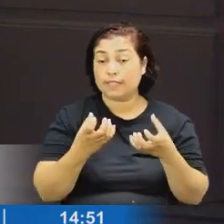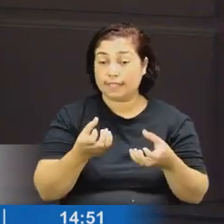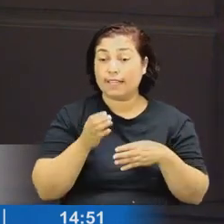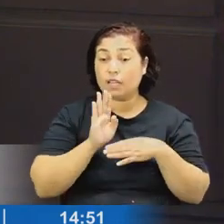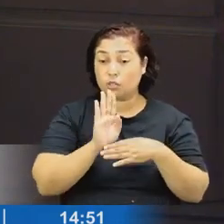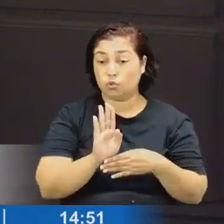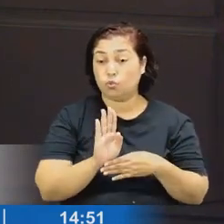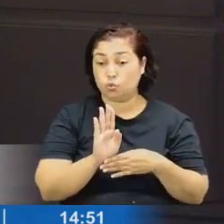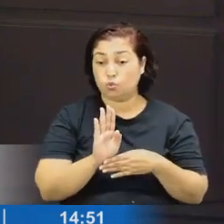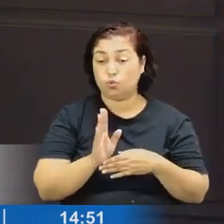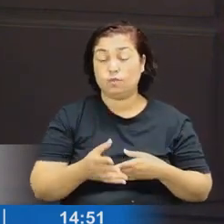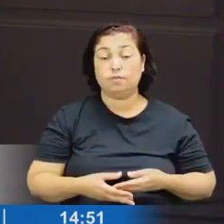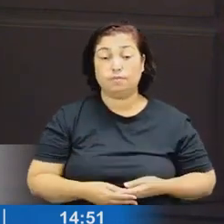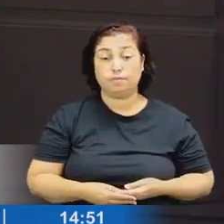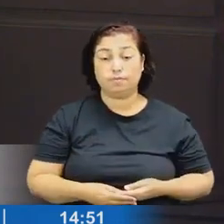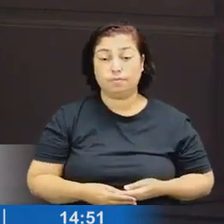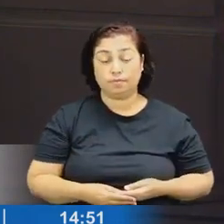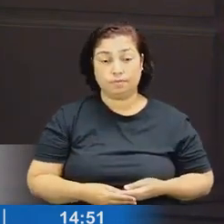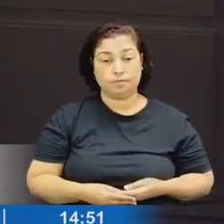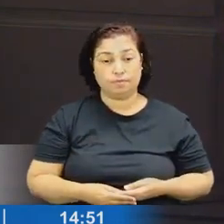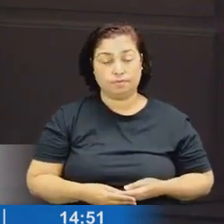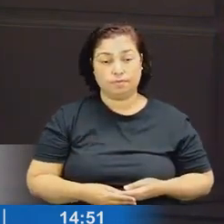antes de eu começar